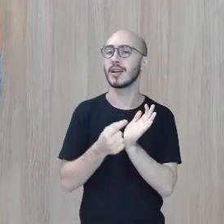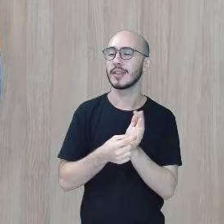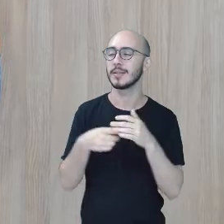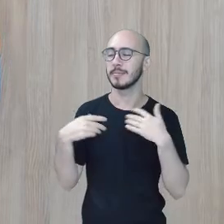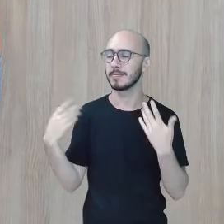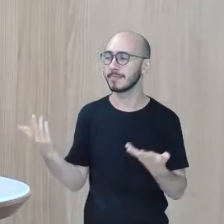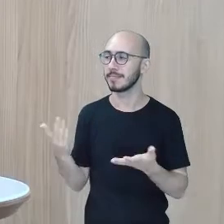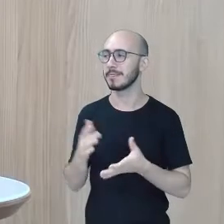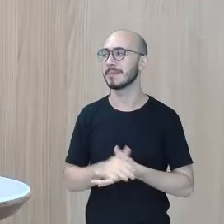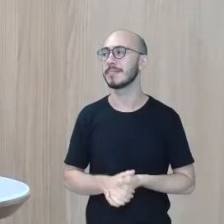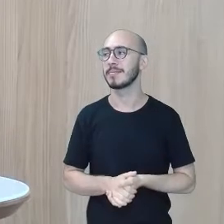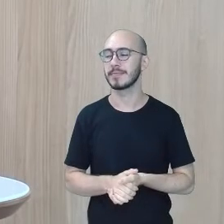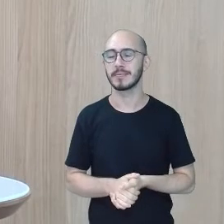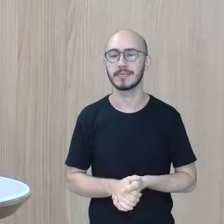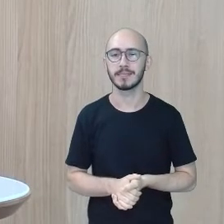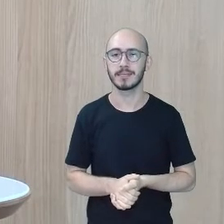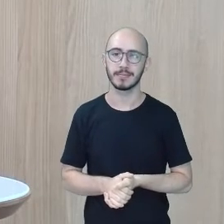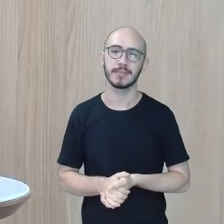aplicativo.